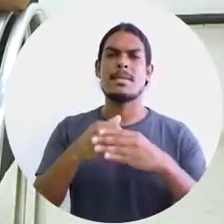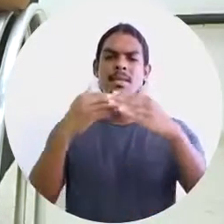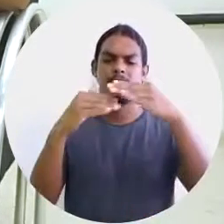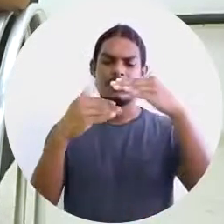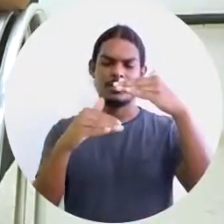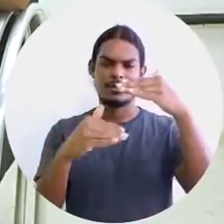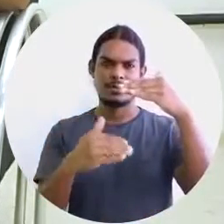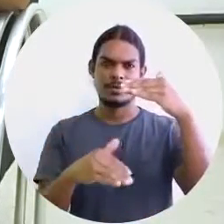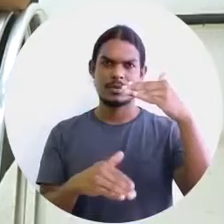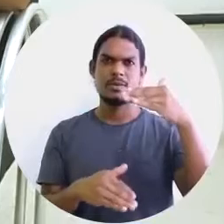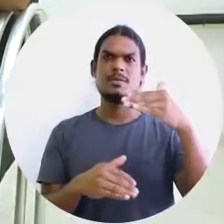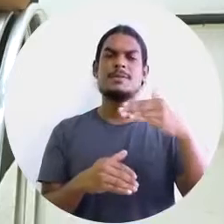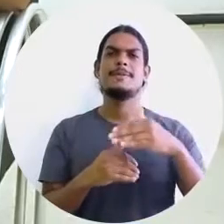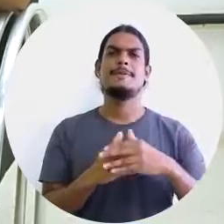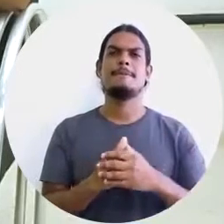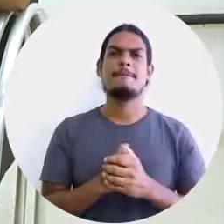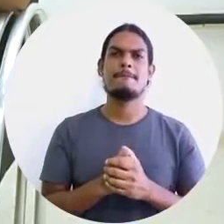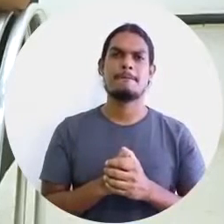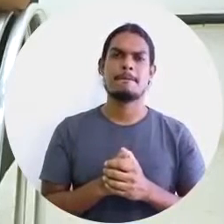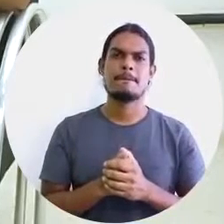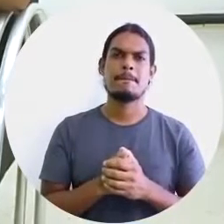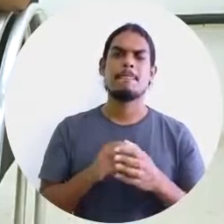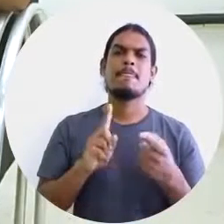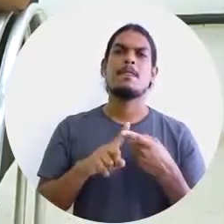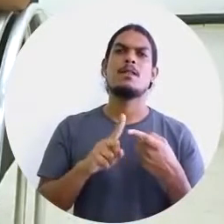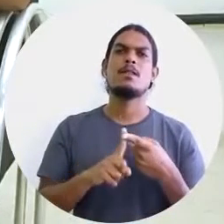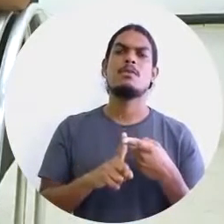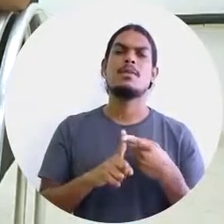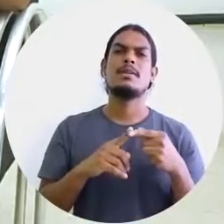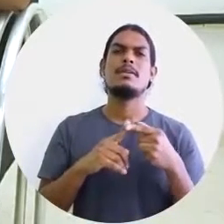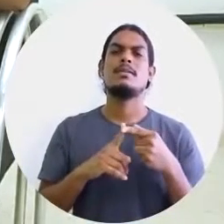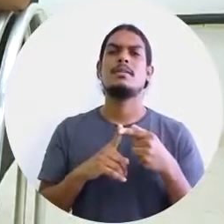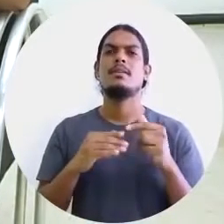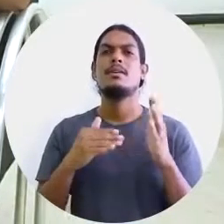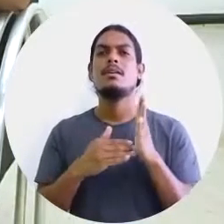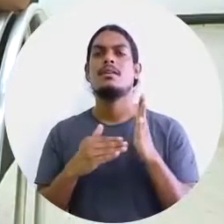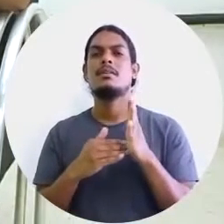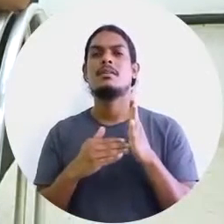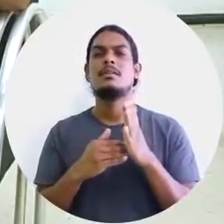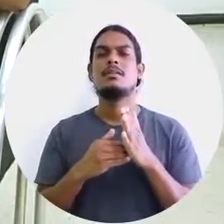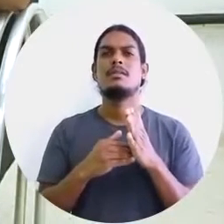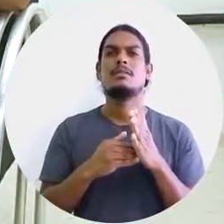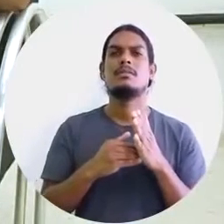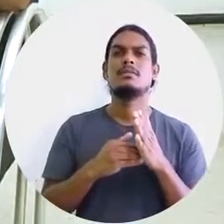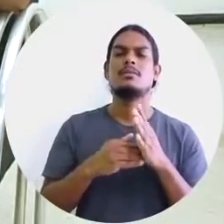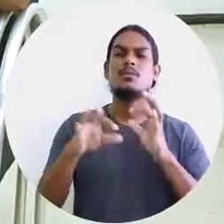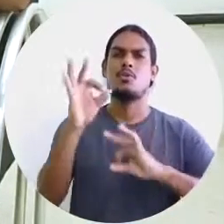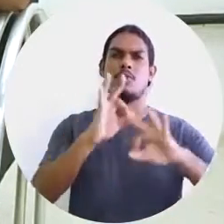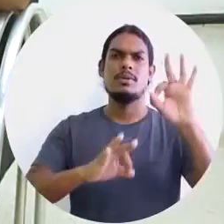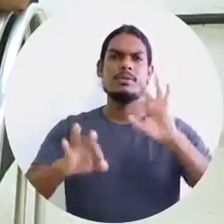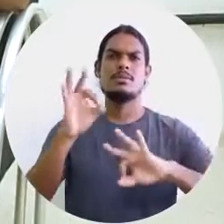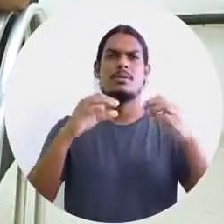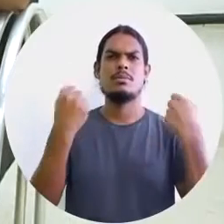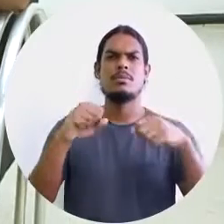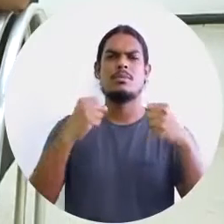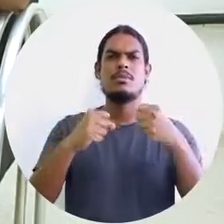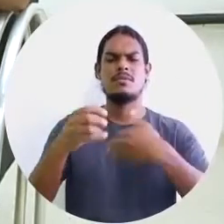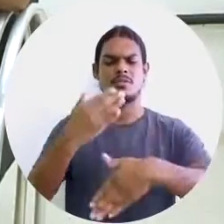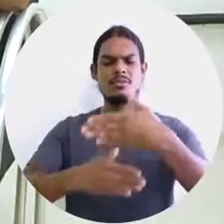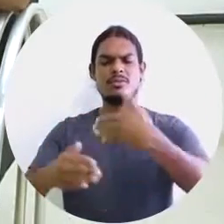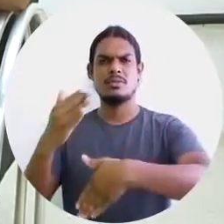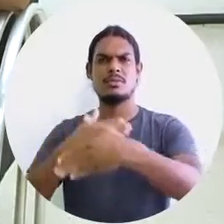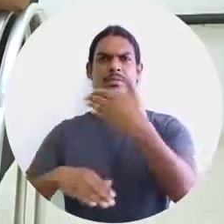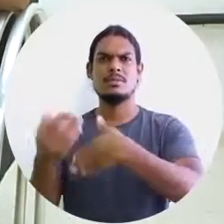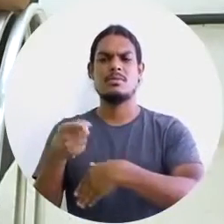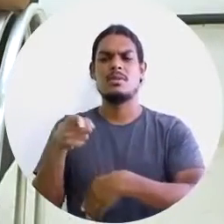qualificando-o e talvez até em alguns casos quantificando-o, pode-se fazer associação entre aquele